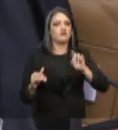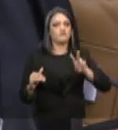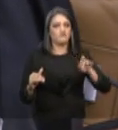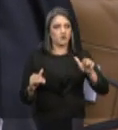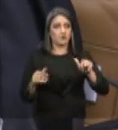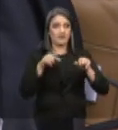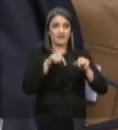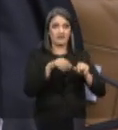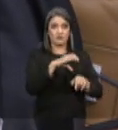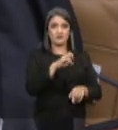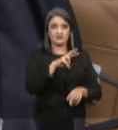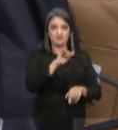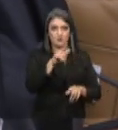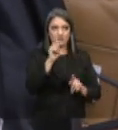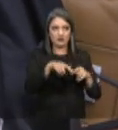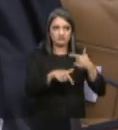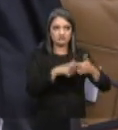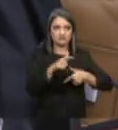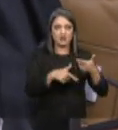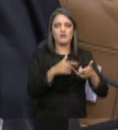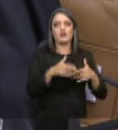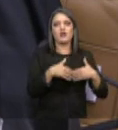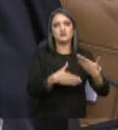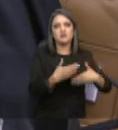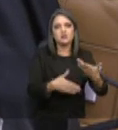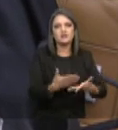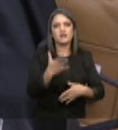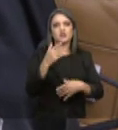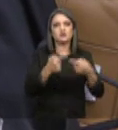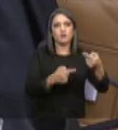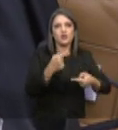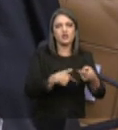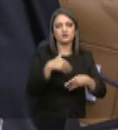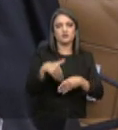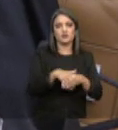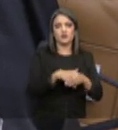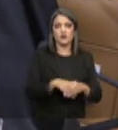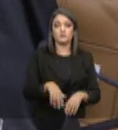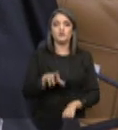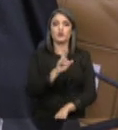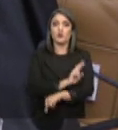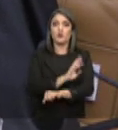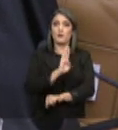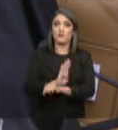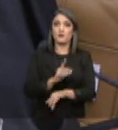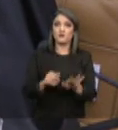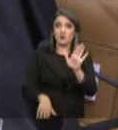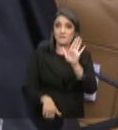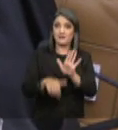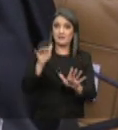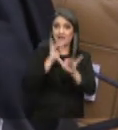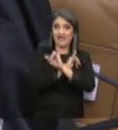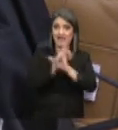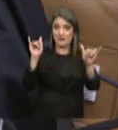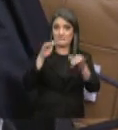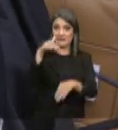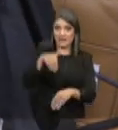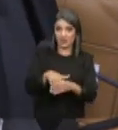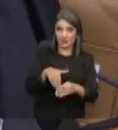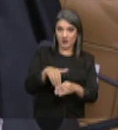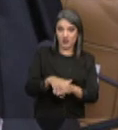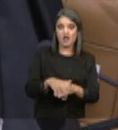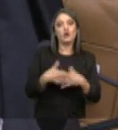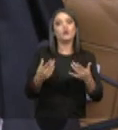e eleitoral Rui protagonista da primeira campanha eleitoral moderna também